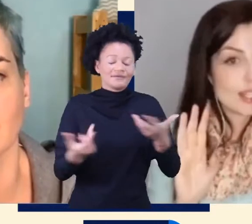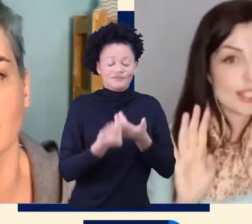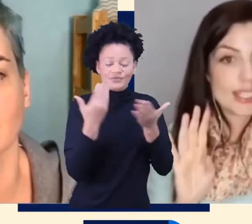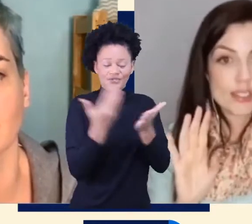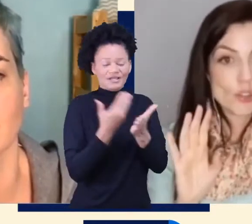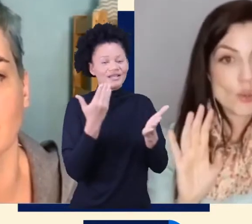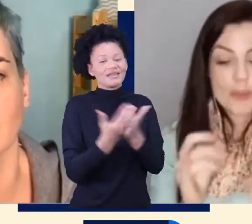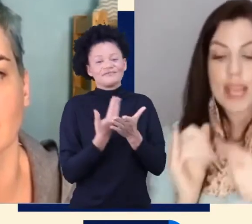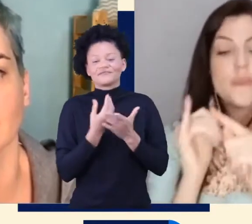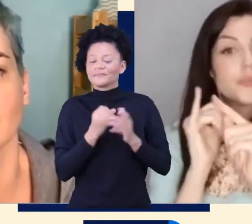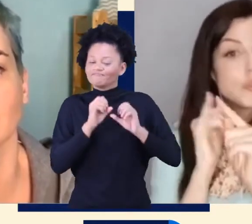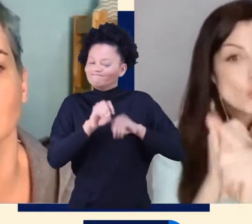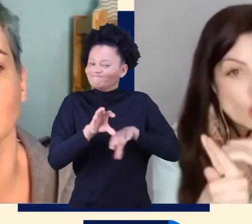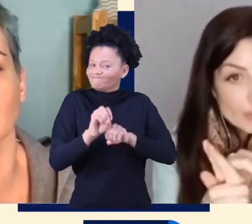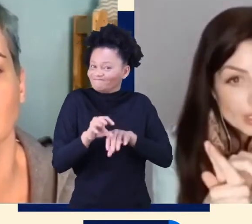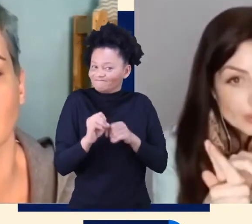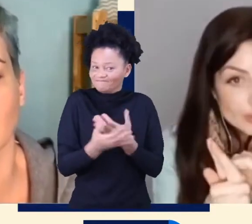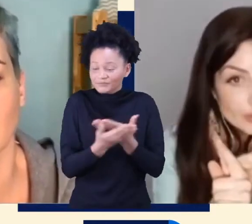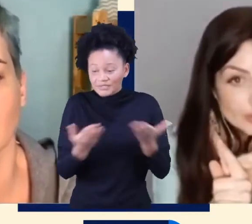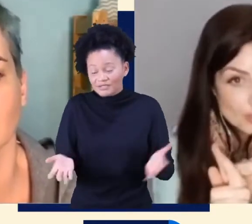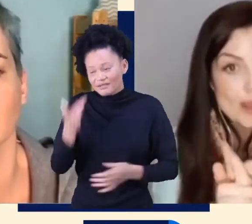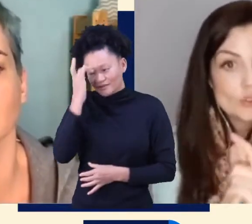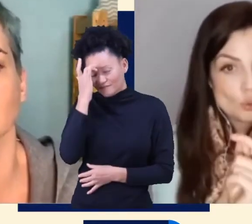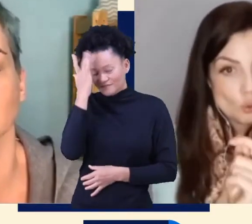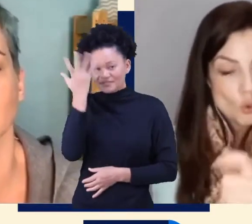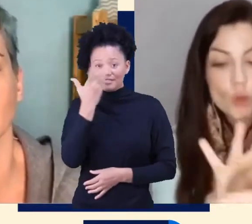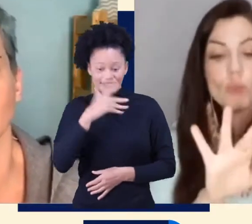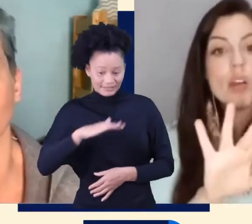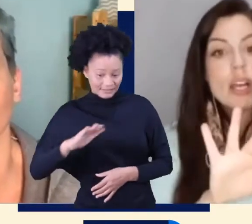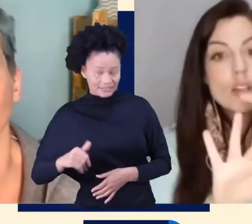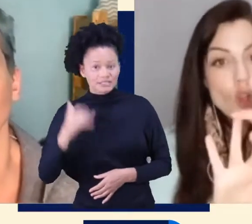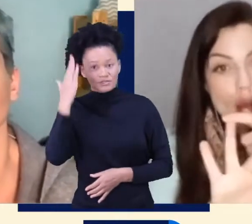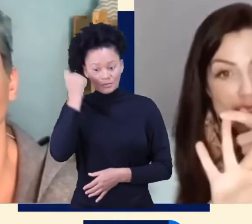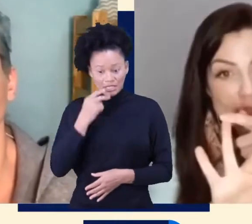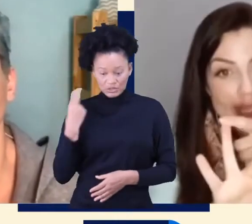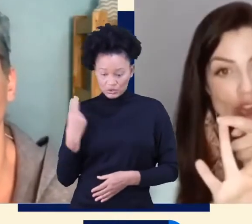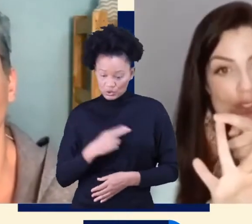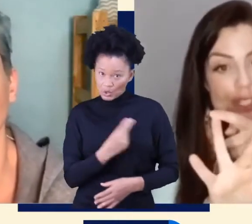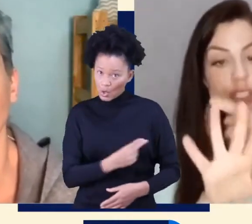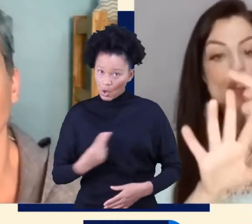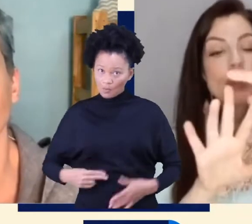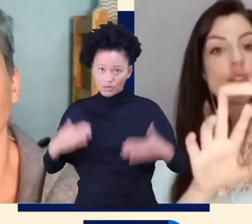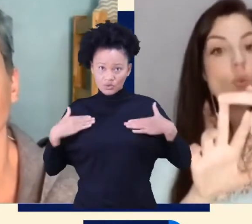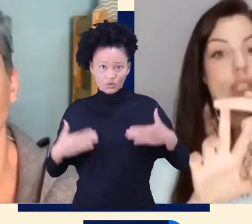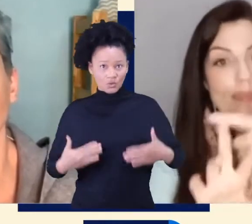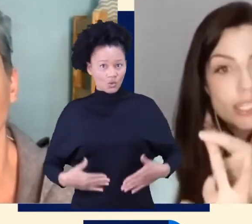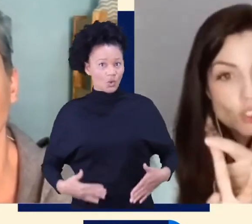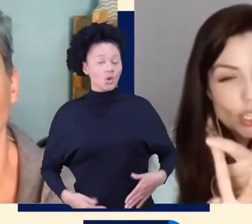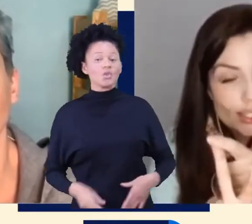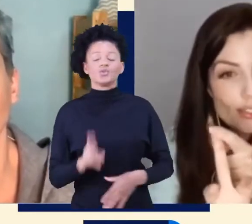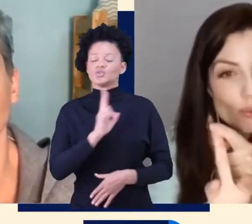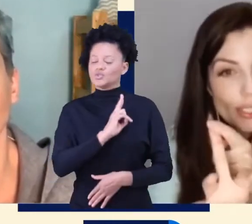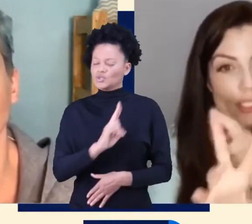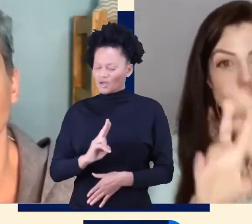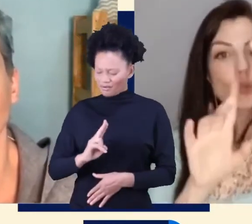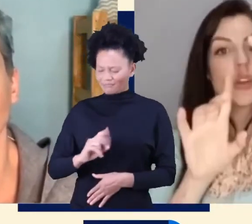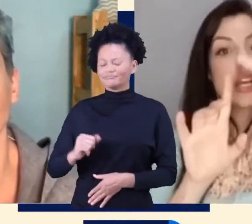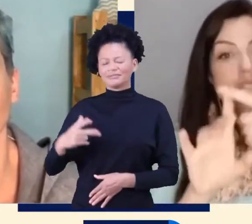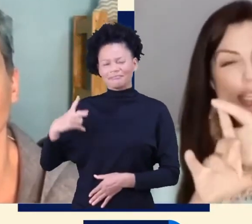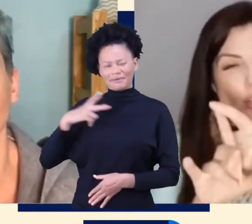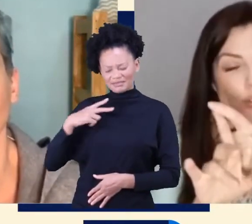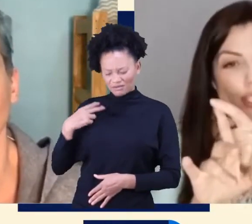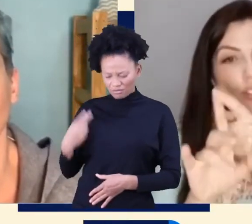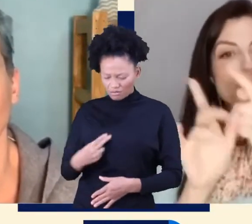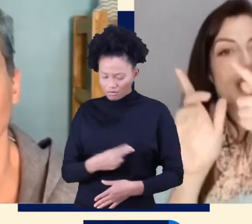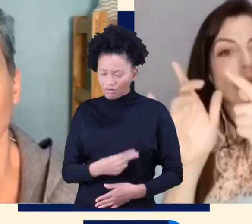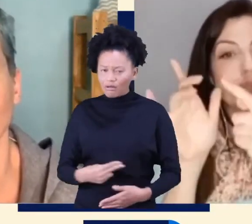fácil se a criança souber nome das partes do corpo, nome das partes íntimas, o limite em relação a isso, o